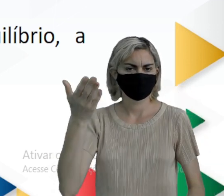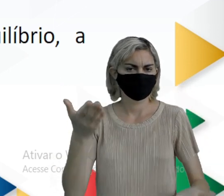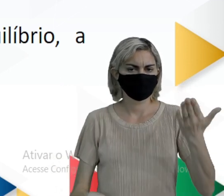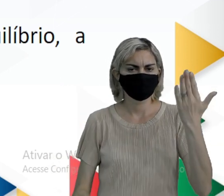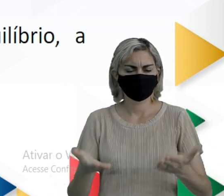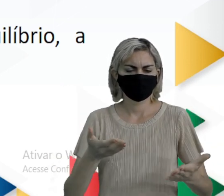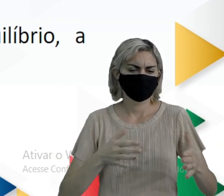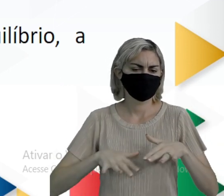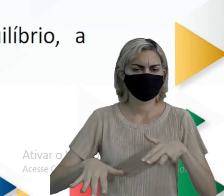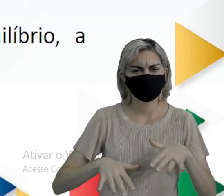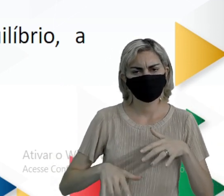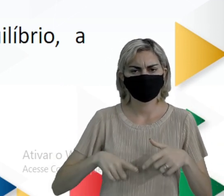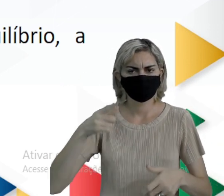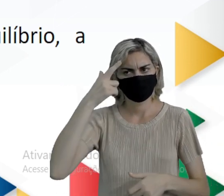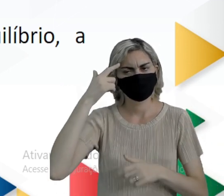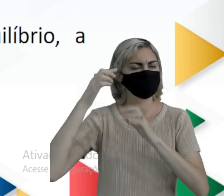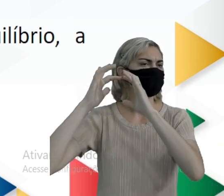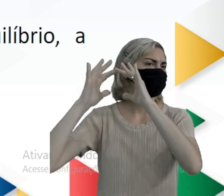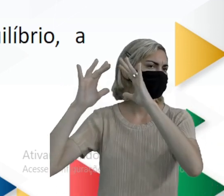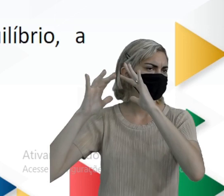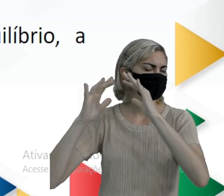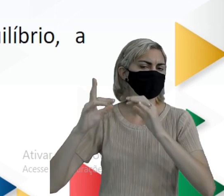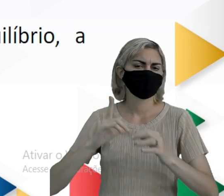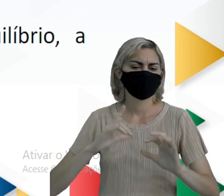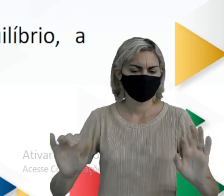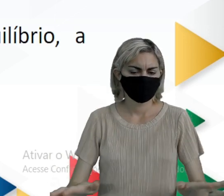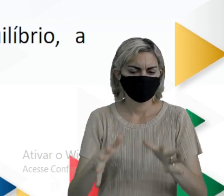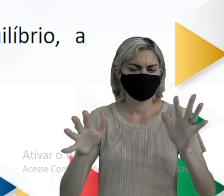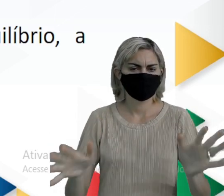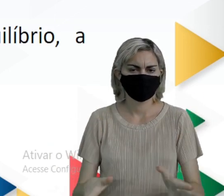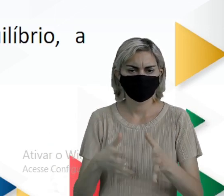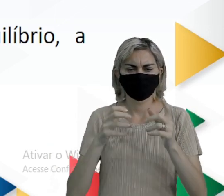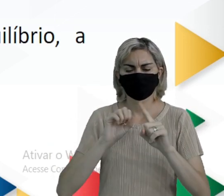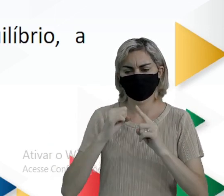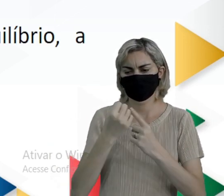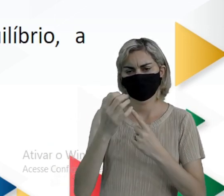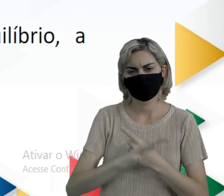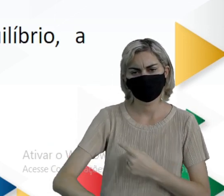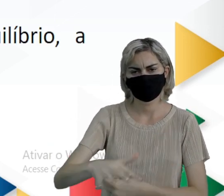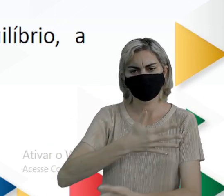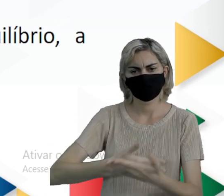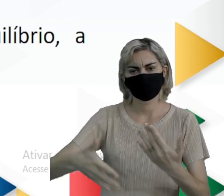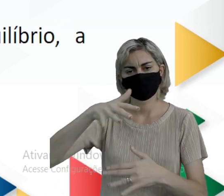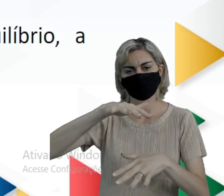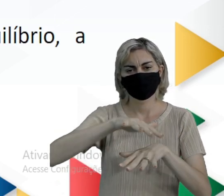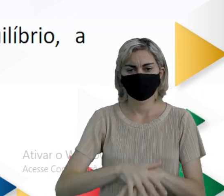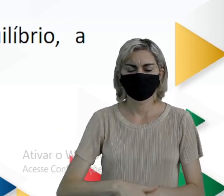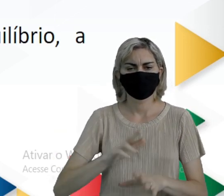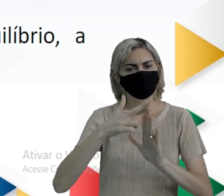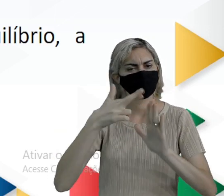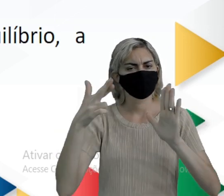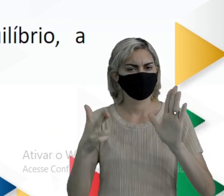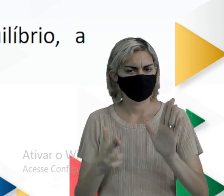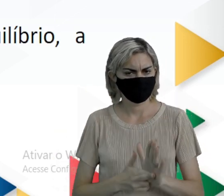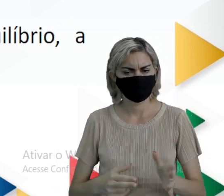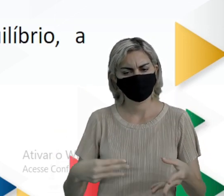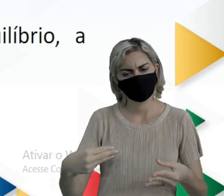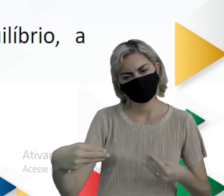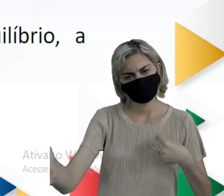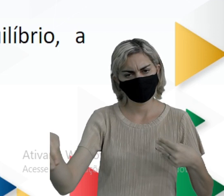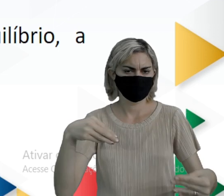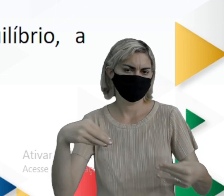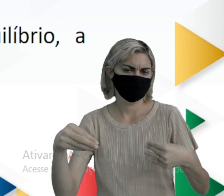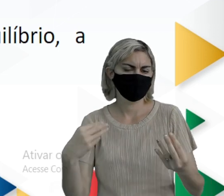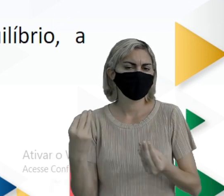a agilidade e o raciocínio, estimula a socialização e a inclusão, e as regras são